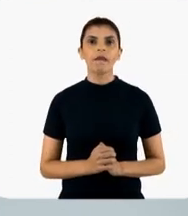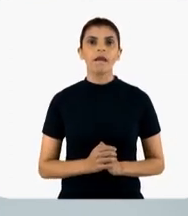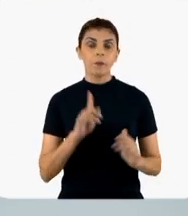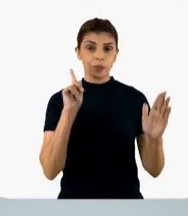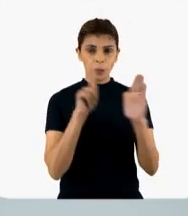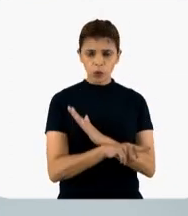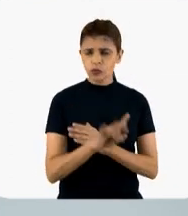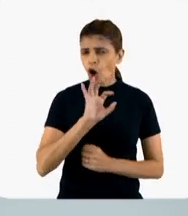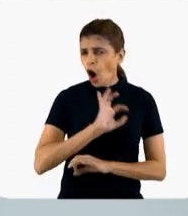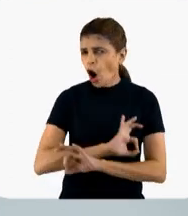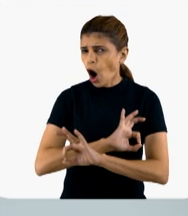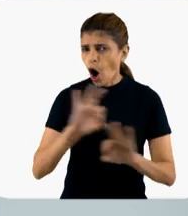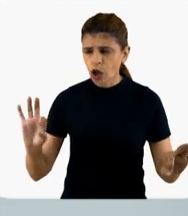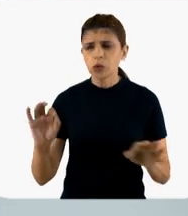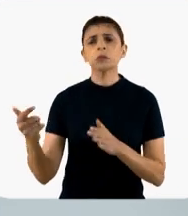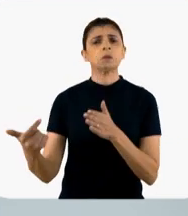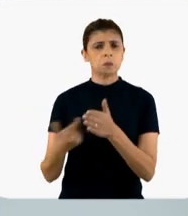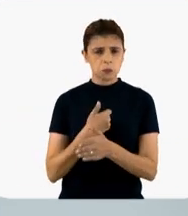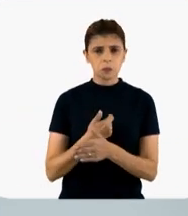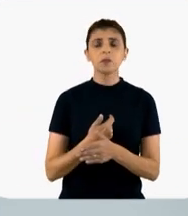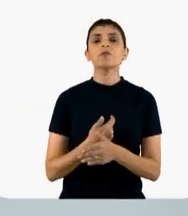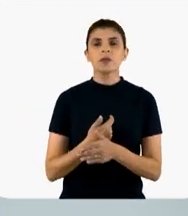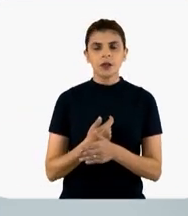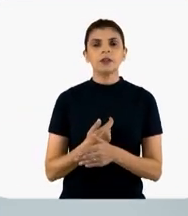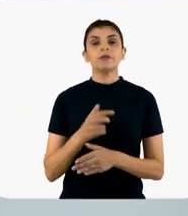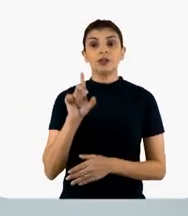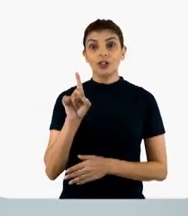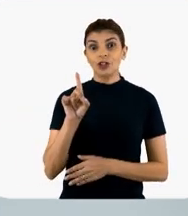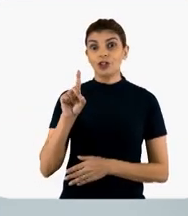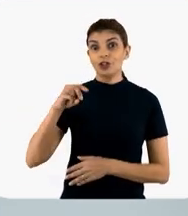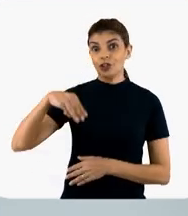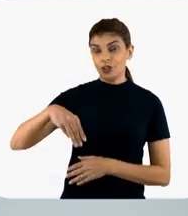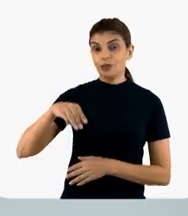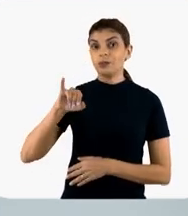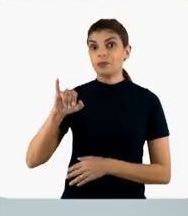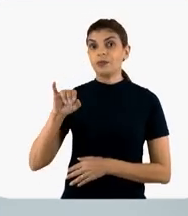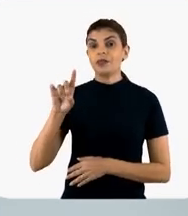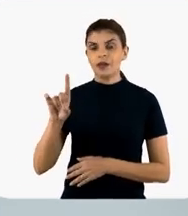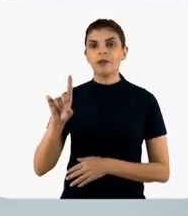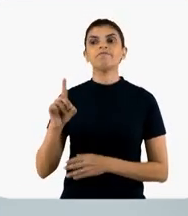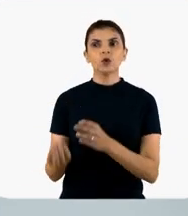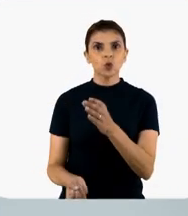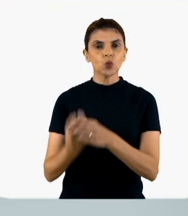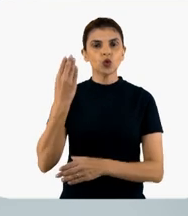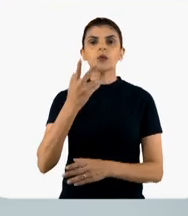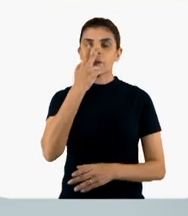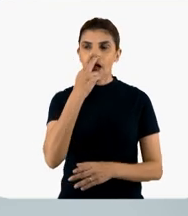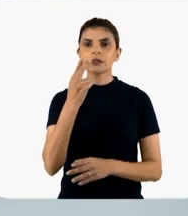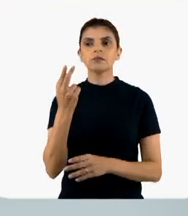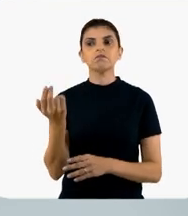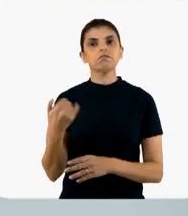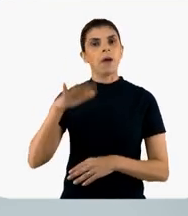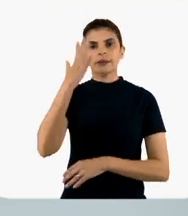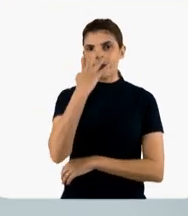Juliana, sua pergunta é ótima. Pacientes com dímero D alto, dímero D tem de fato surgido aí como um marcador talvez